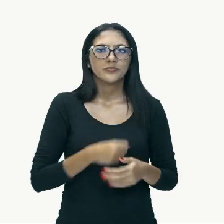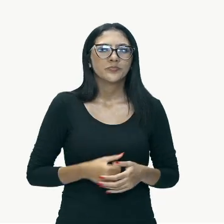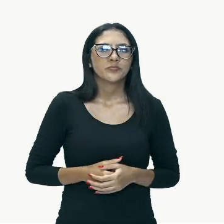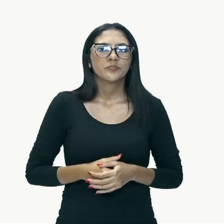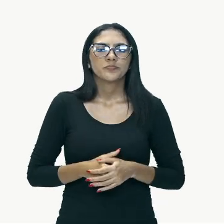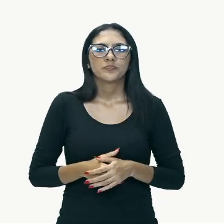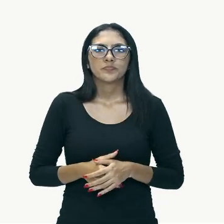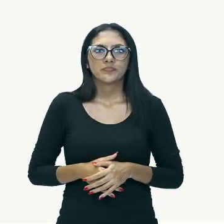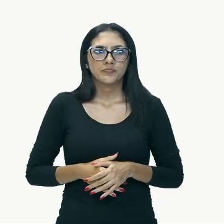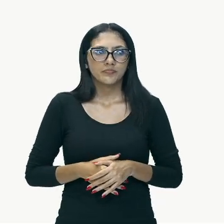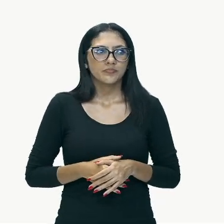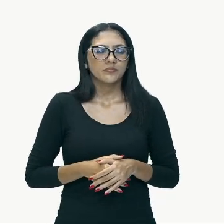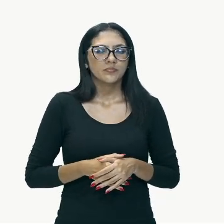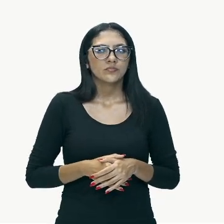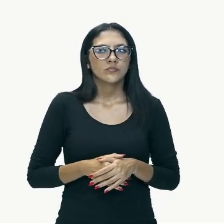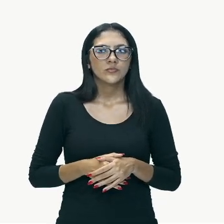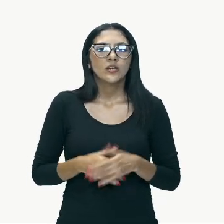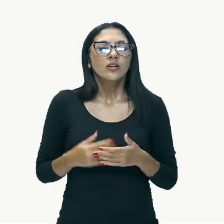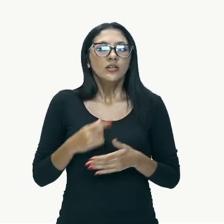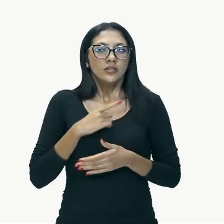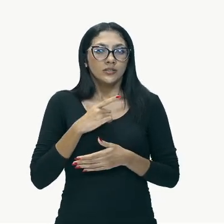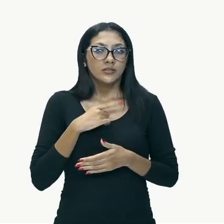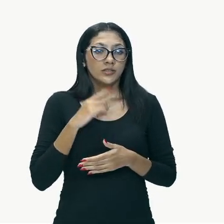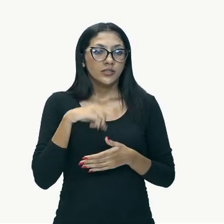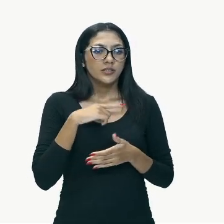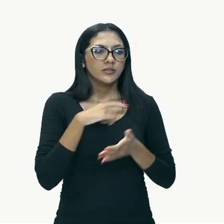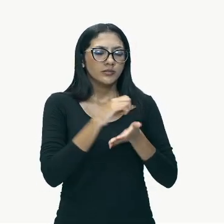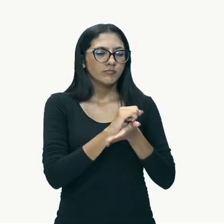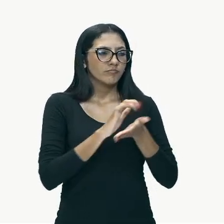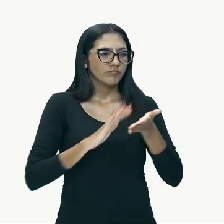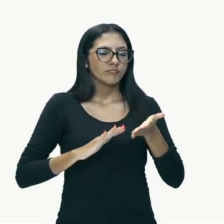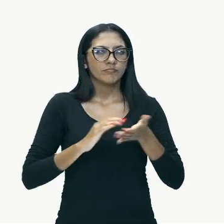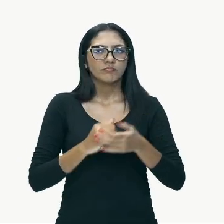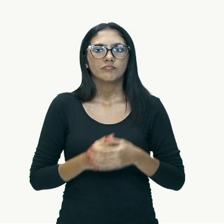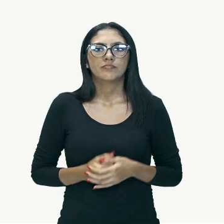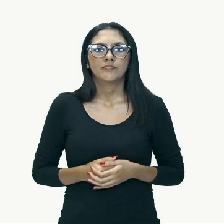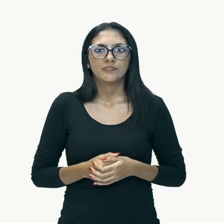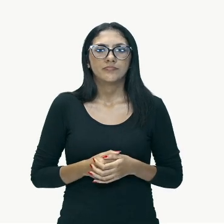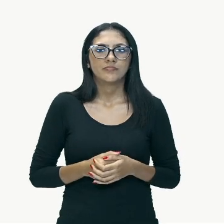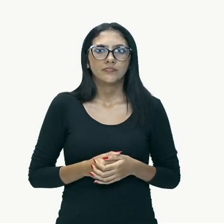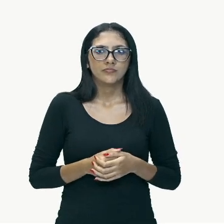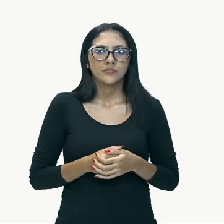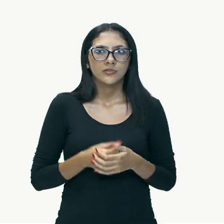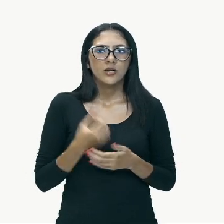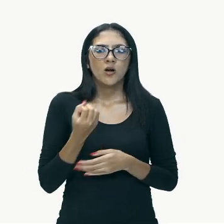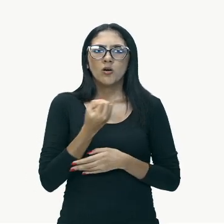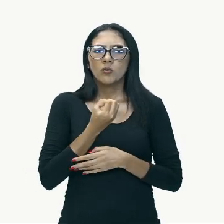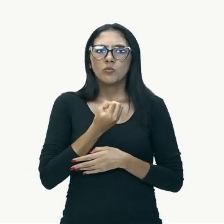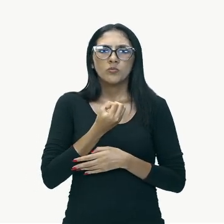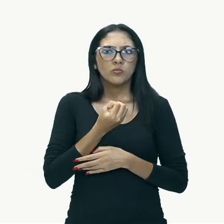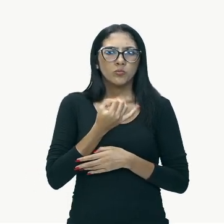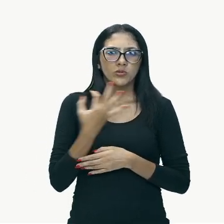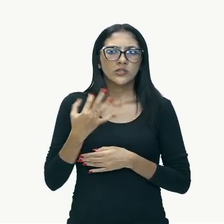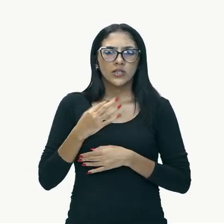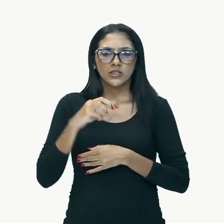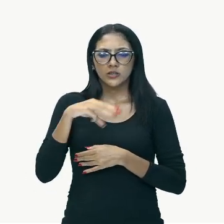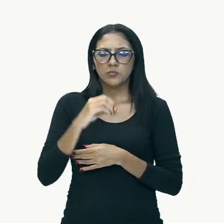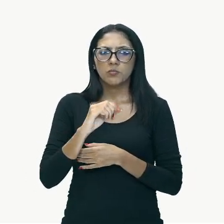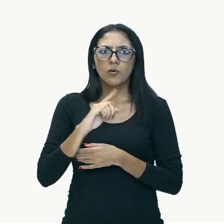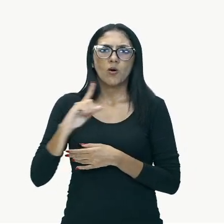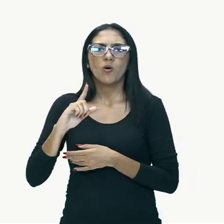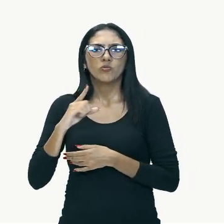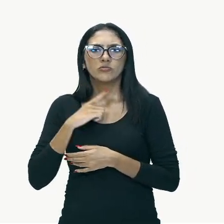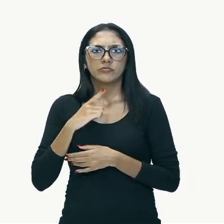essa questão que fala quantos mols correspondem a 88 gramas de dióxido de